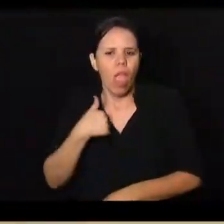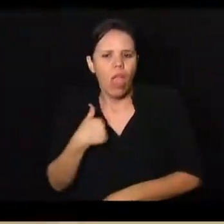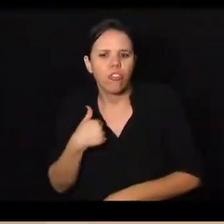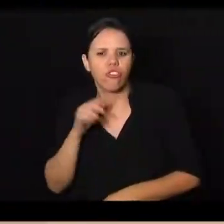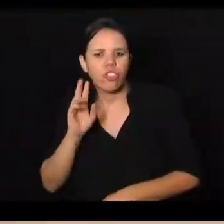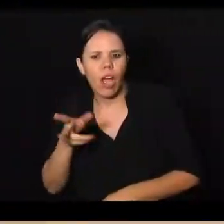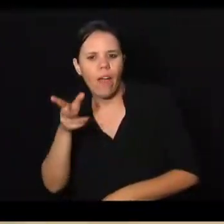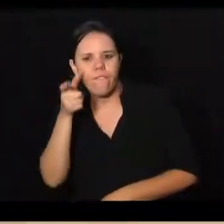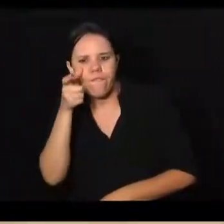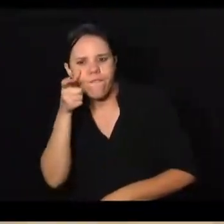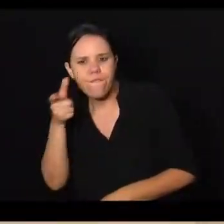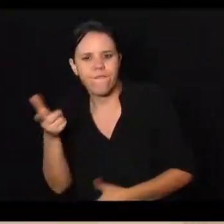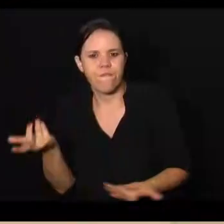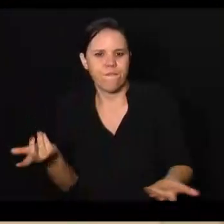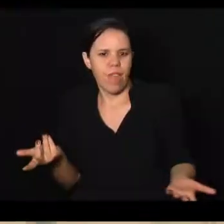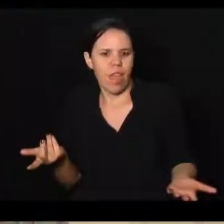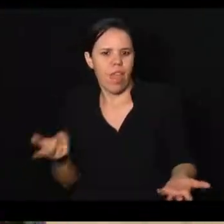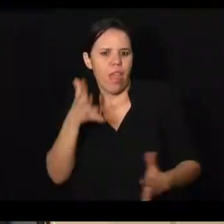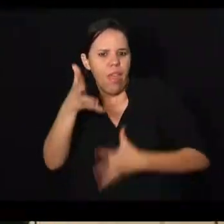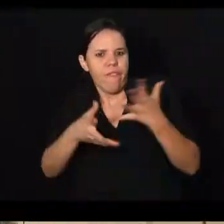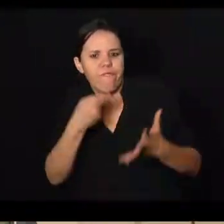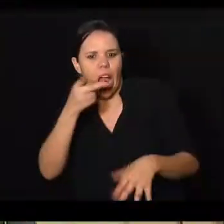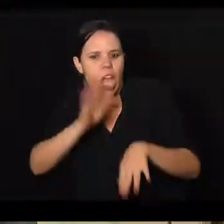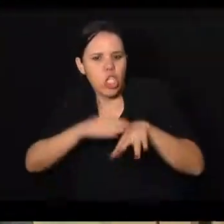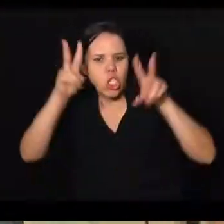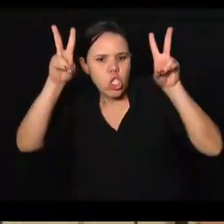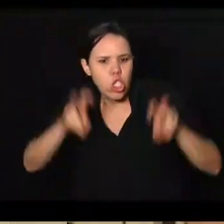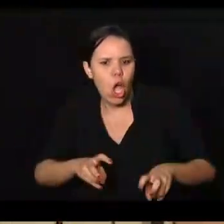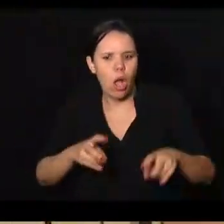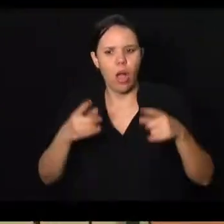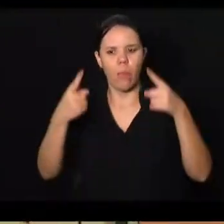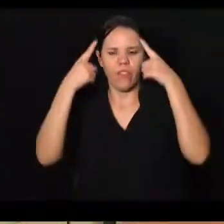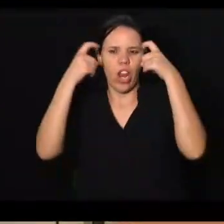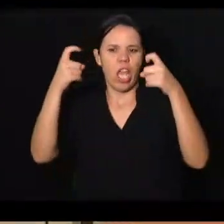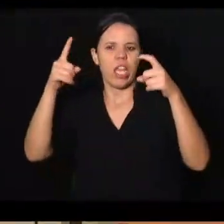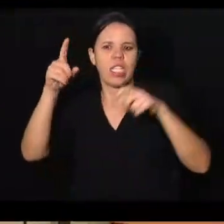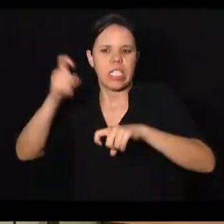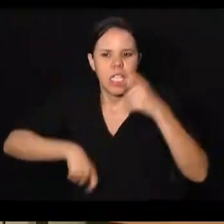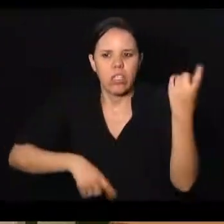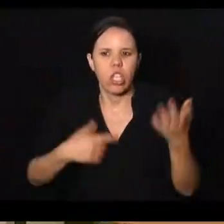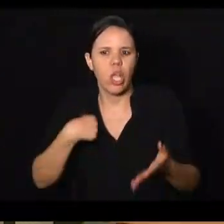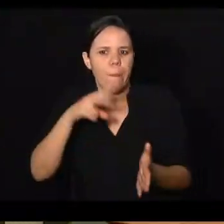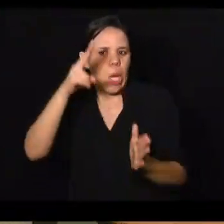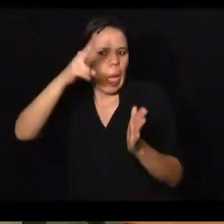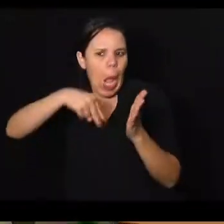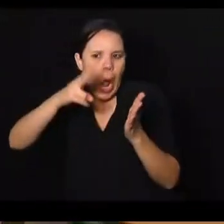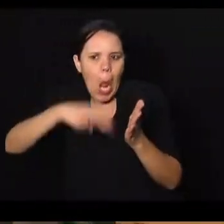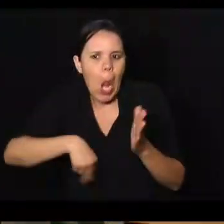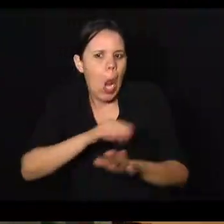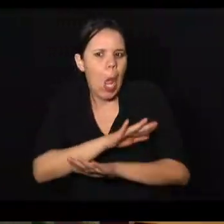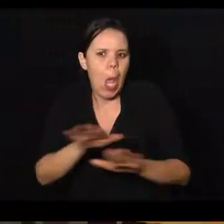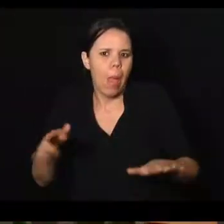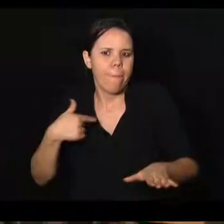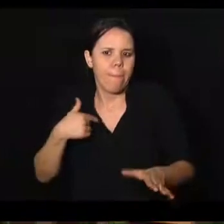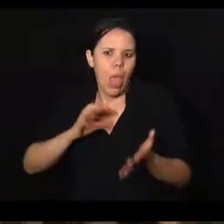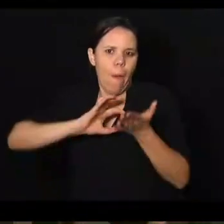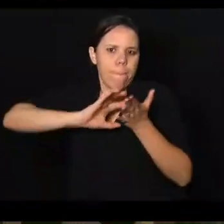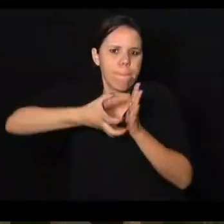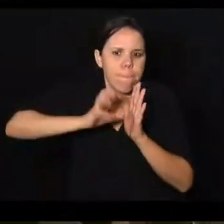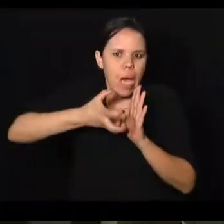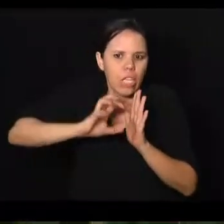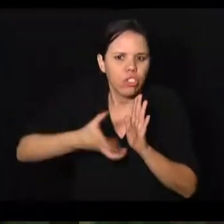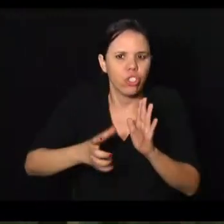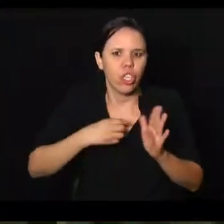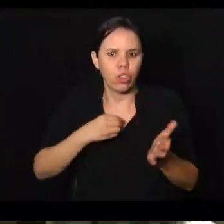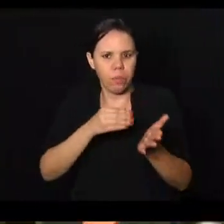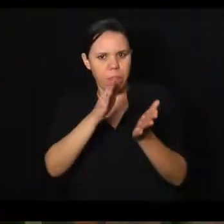de violência sexual. Eu não falo de violência sexual porque eu li, ou porque meu partido me deu um